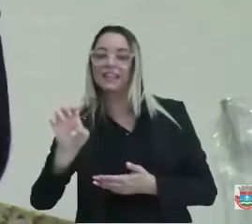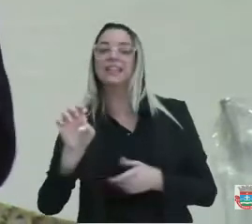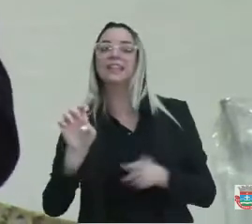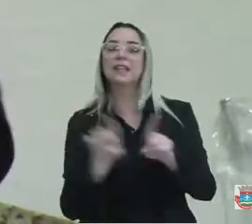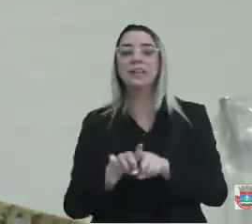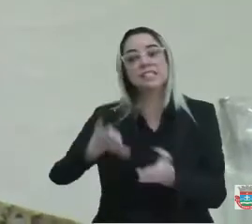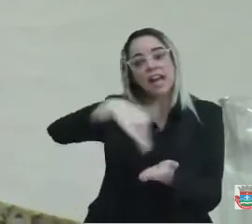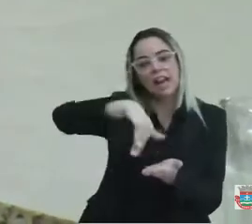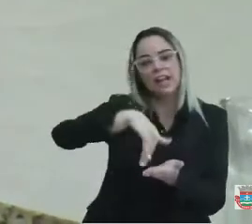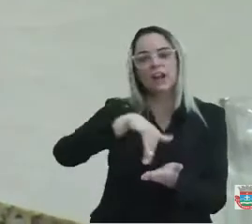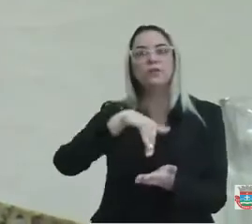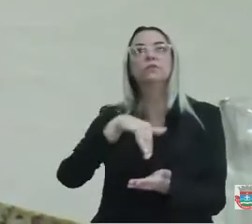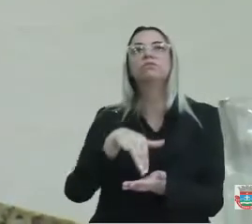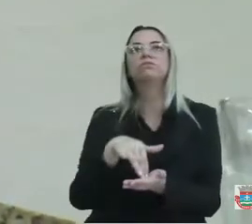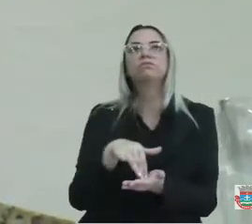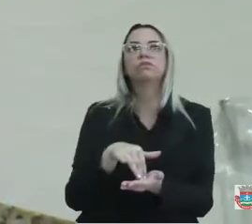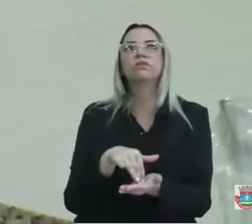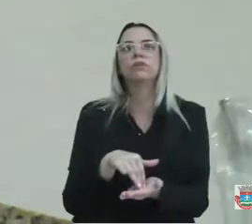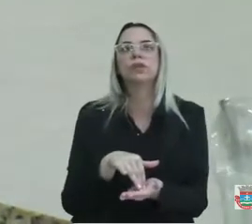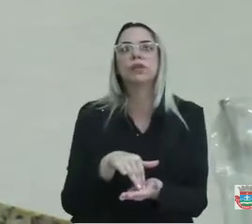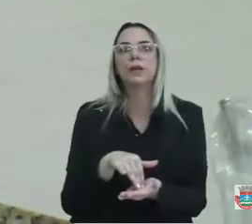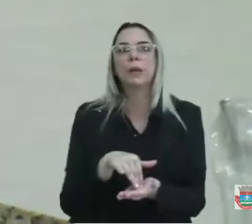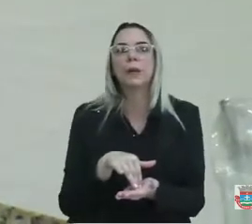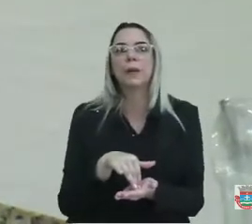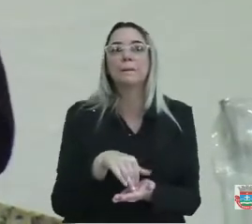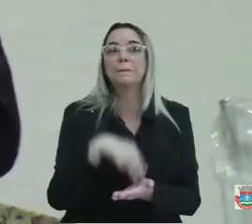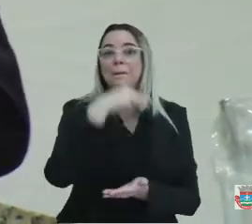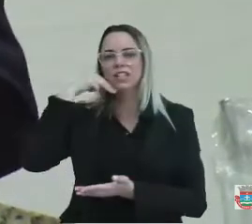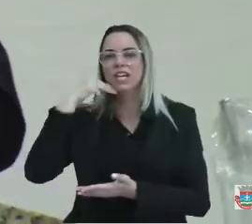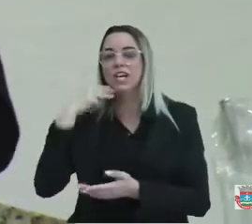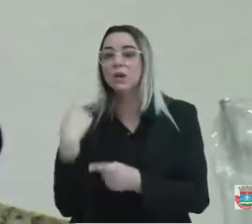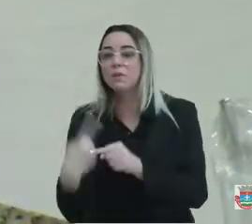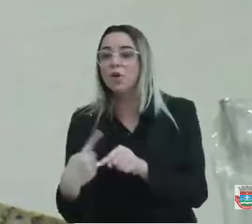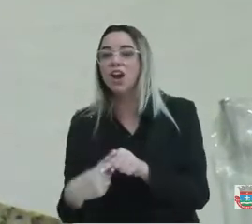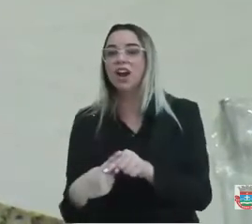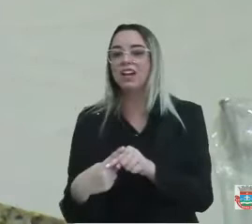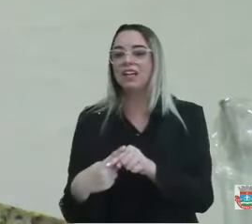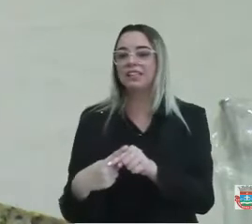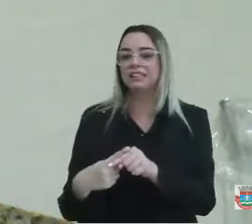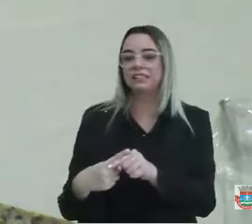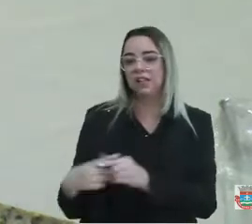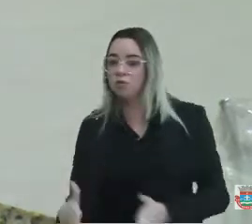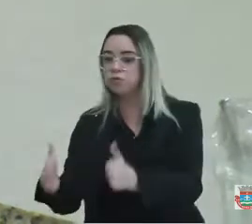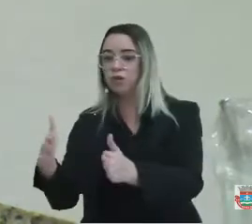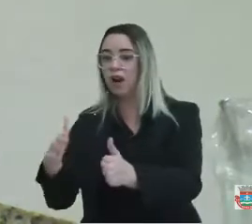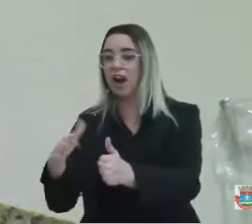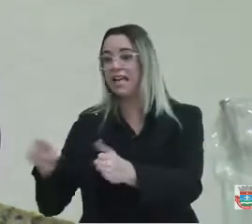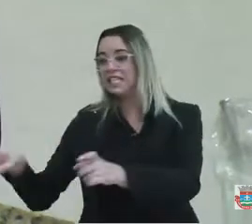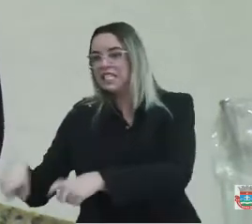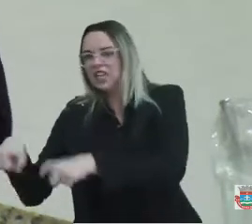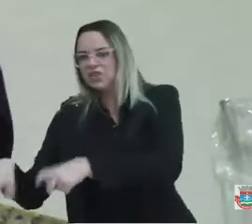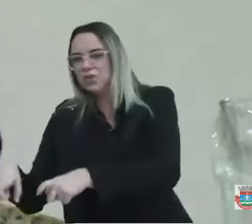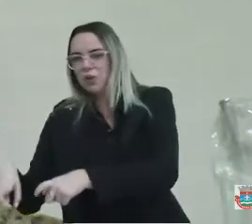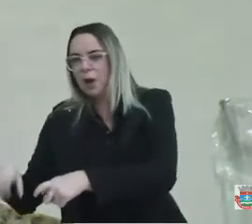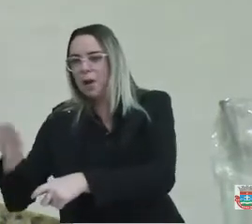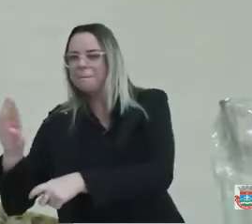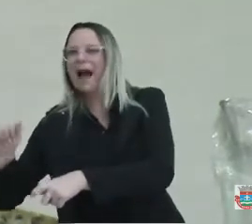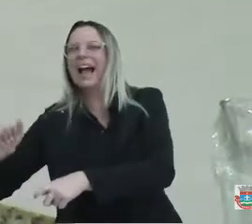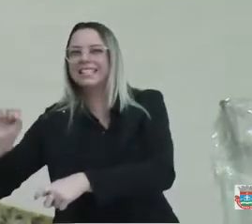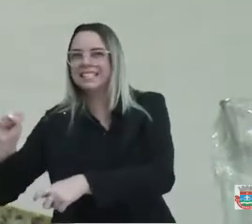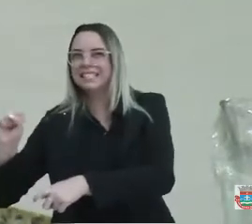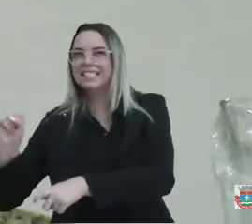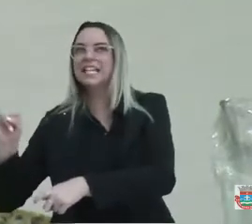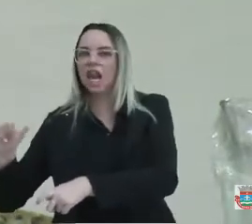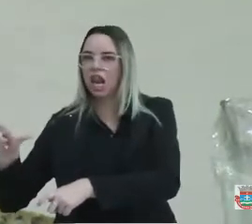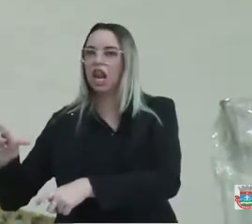semana passada eu cobrei aqui nessa tribuna a estrada que liga Queimada Grande ao Basílio. A máquina foi,